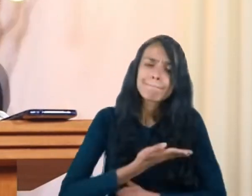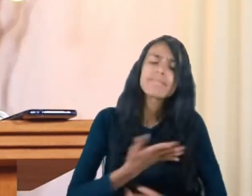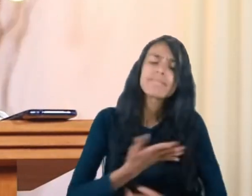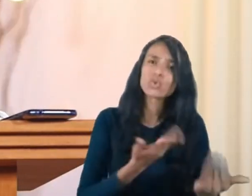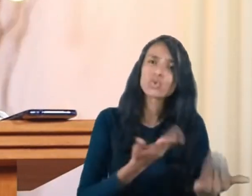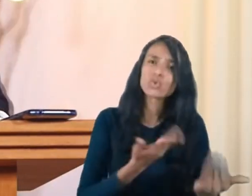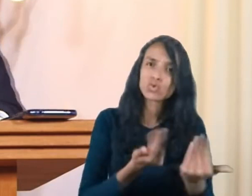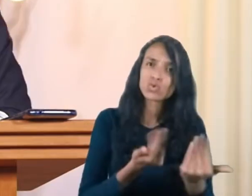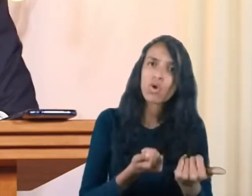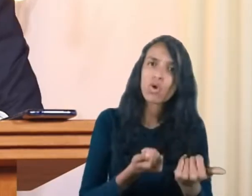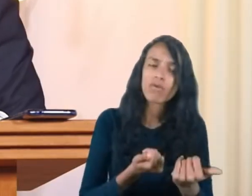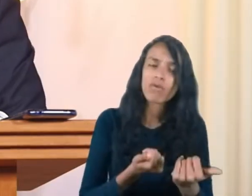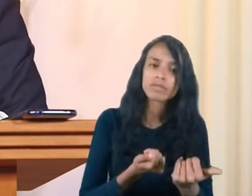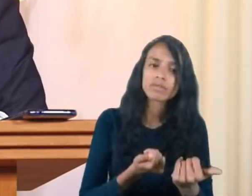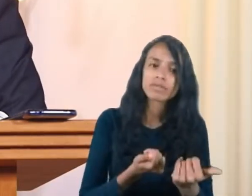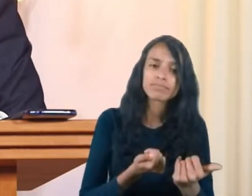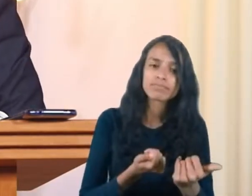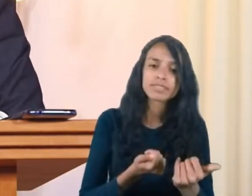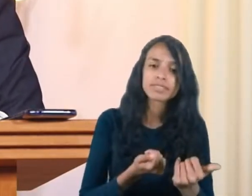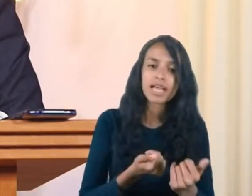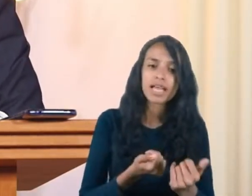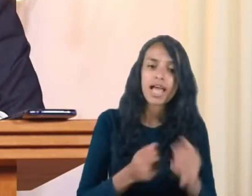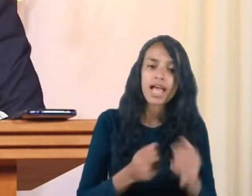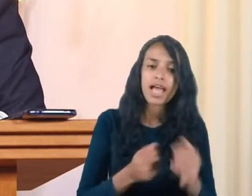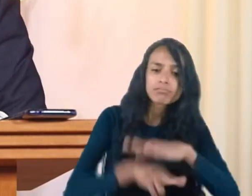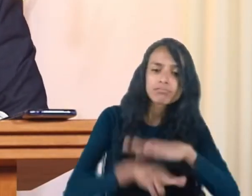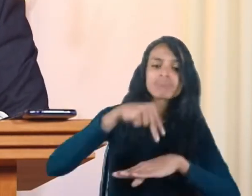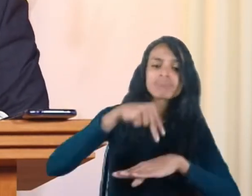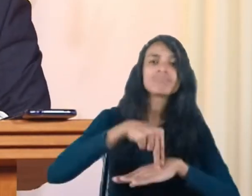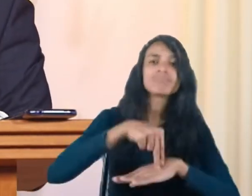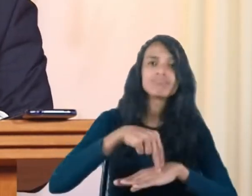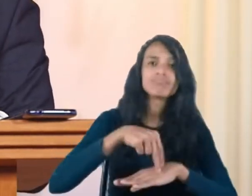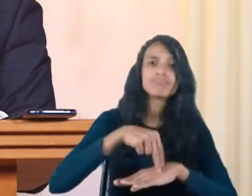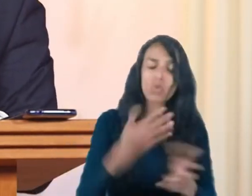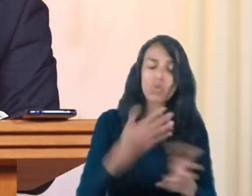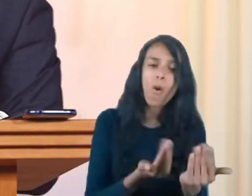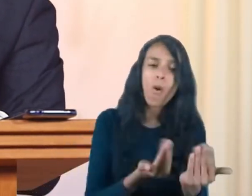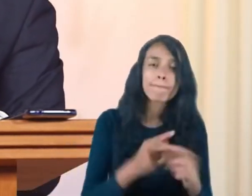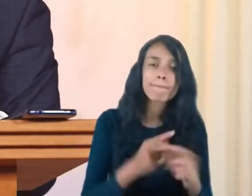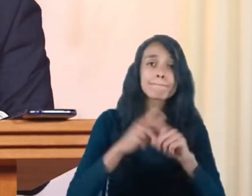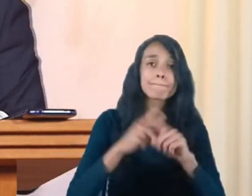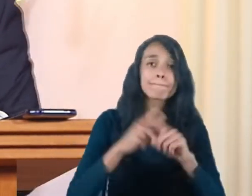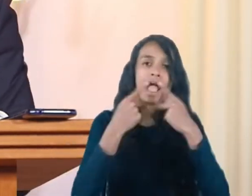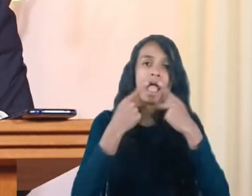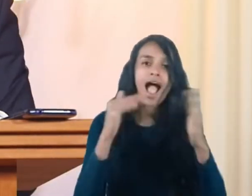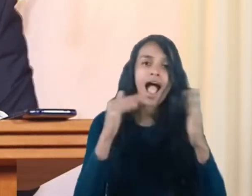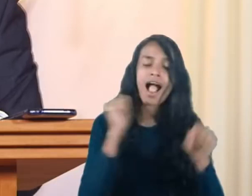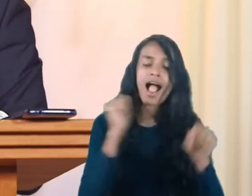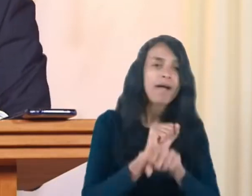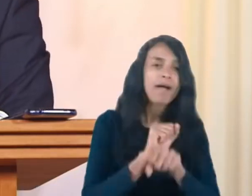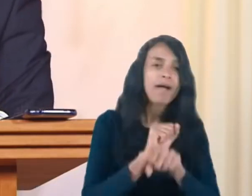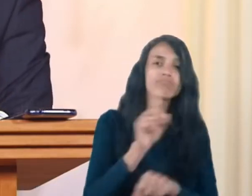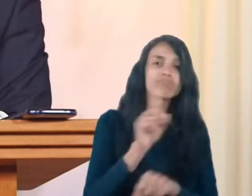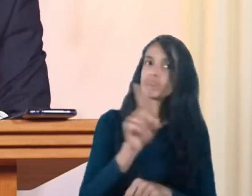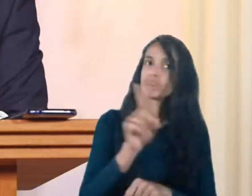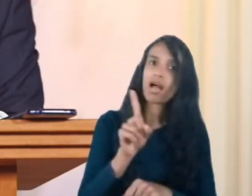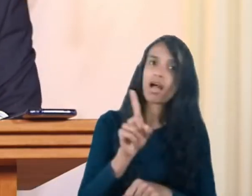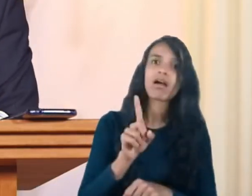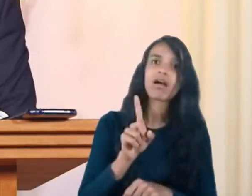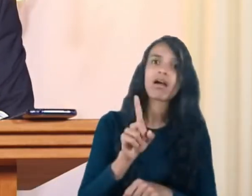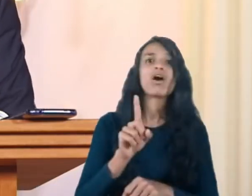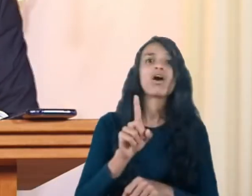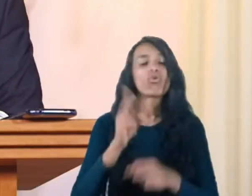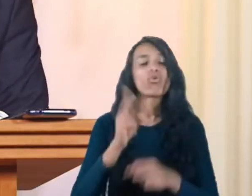A palavra de Deus diz que nós devemos ensinar